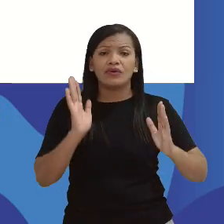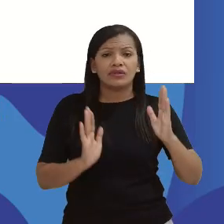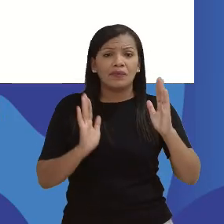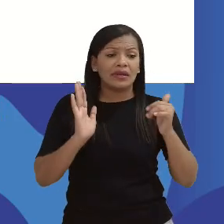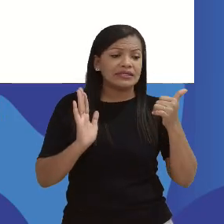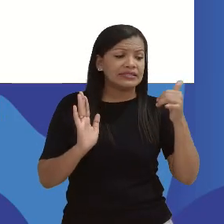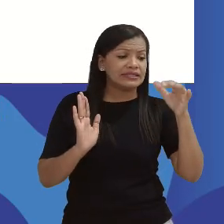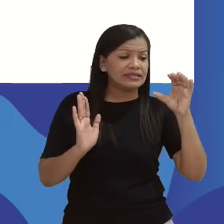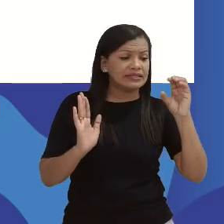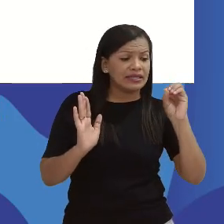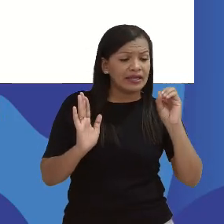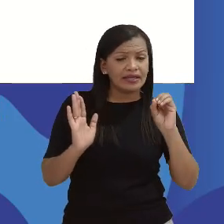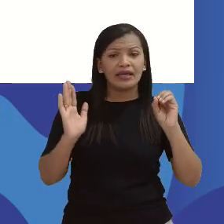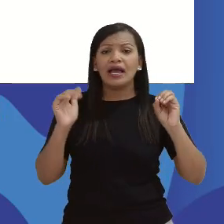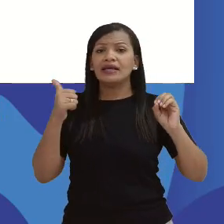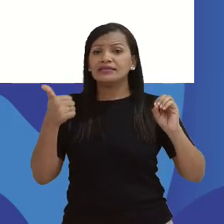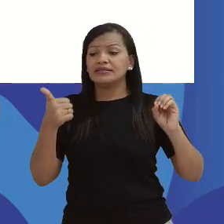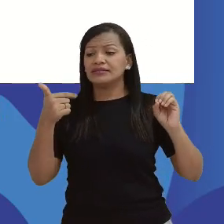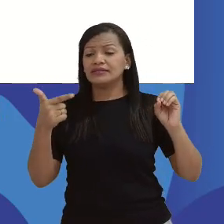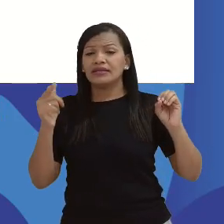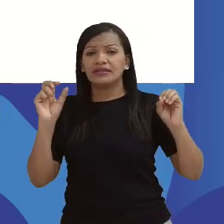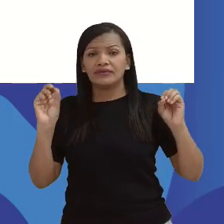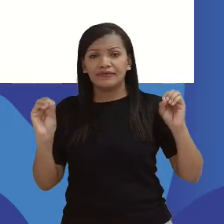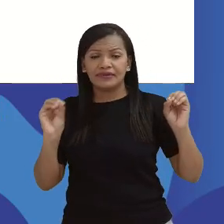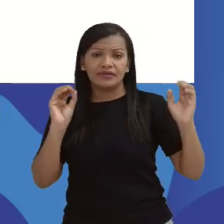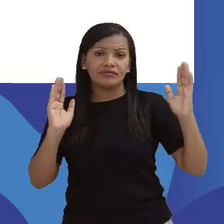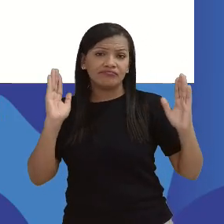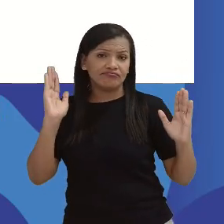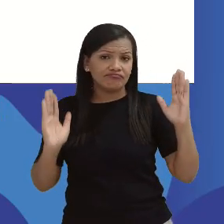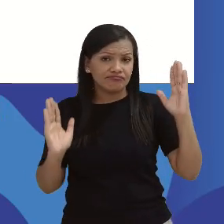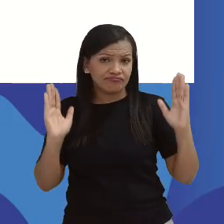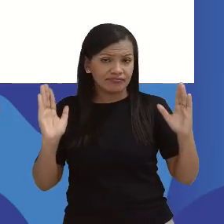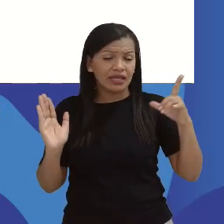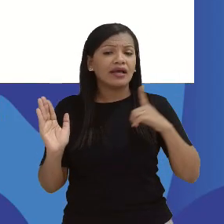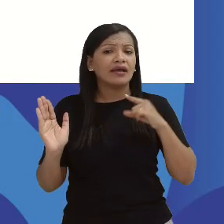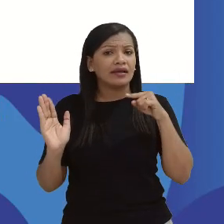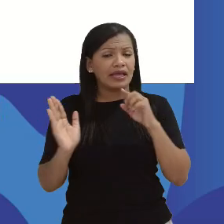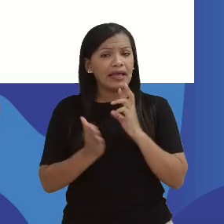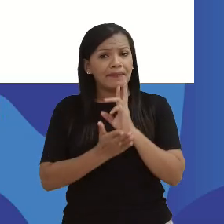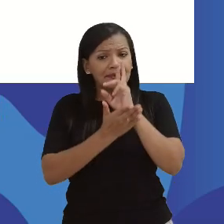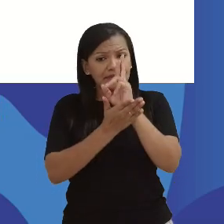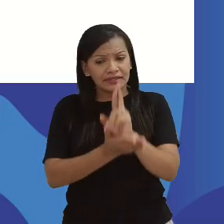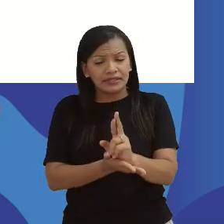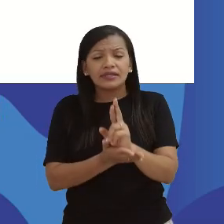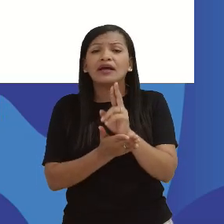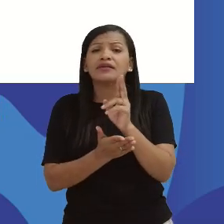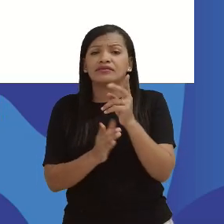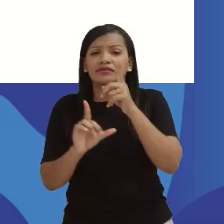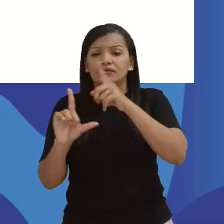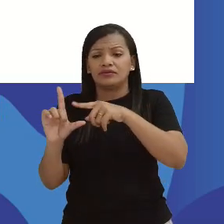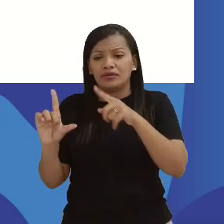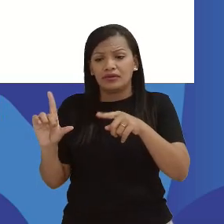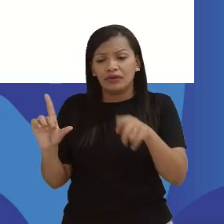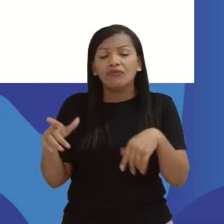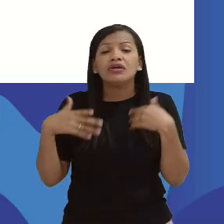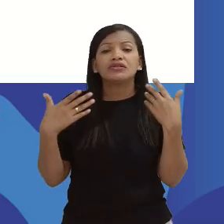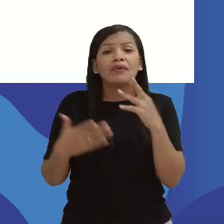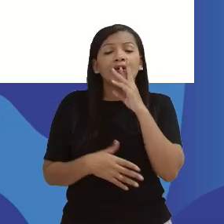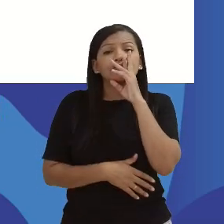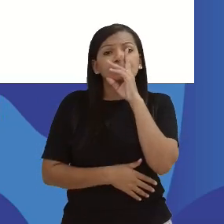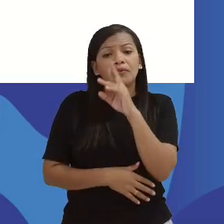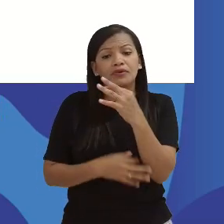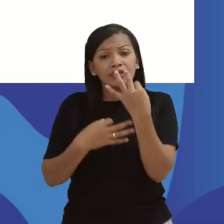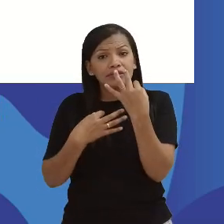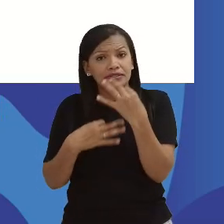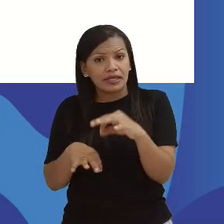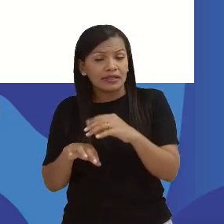e 120. É o valor adequado a ser representado nesse gráfico aí. Então, dessas 4 alternativas, o